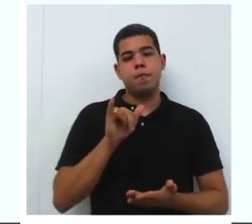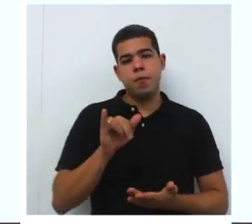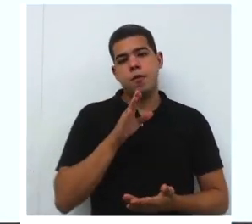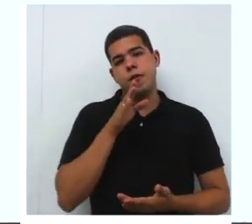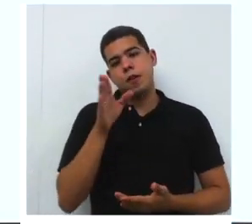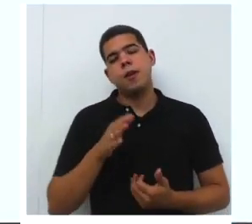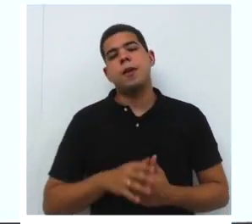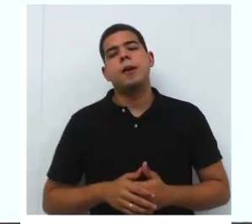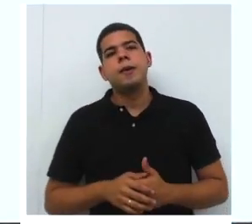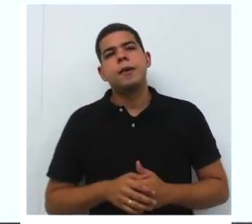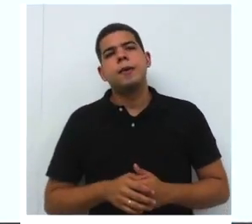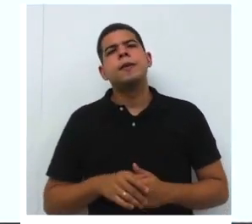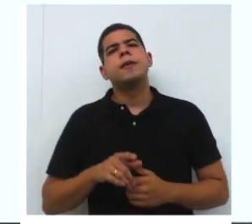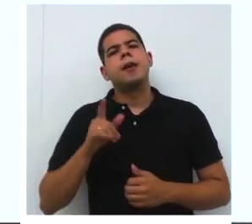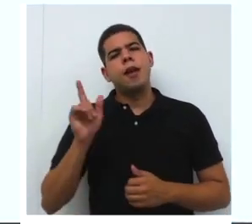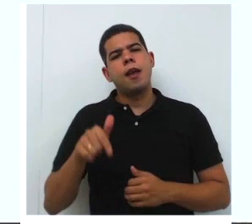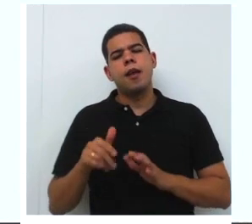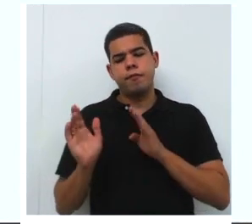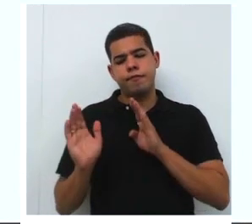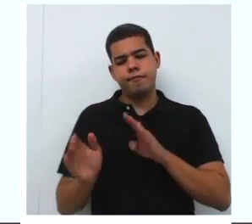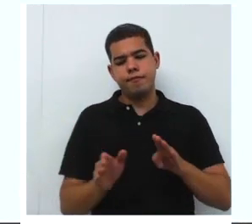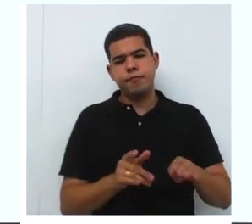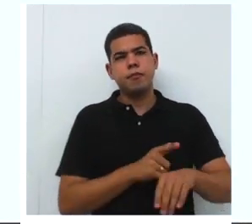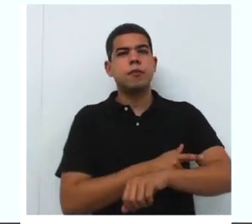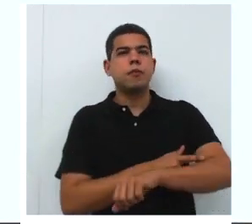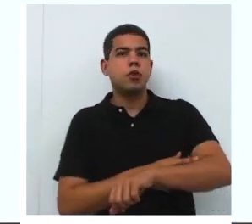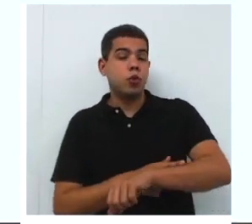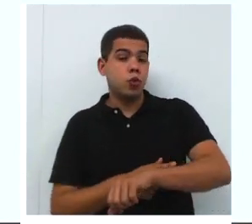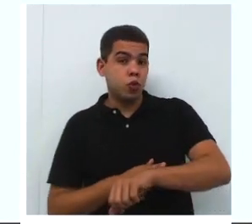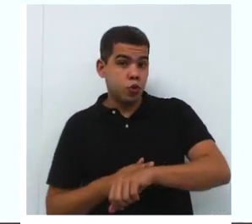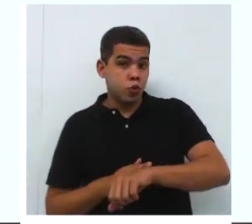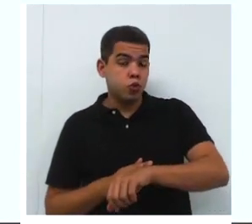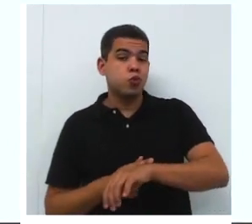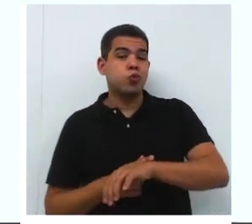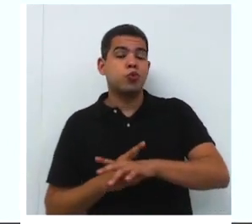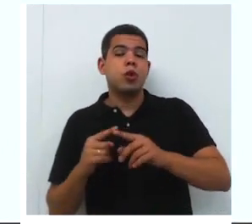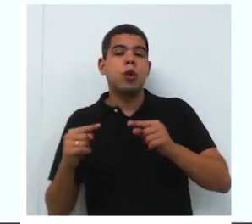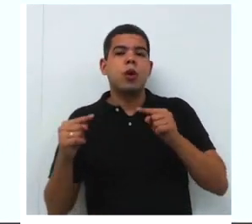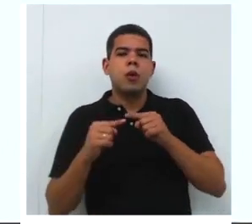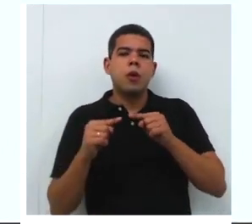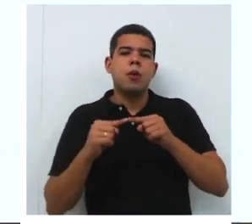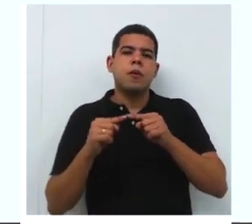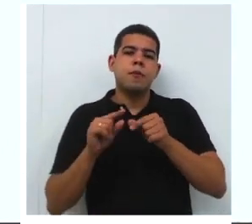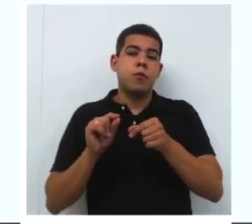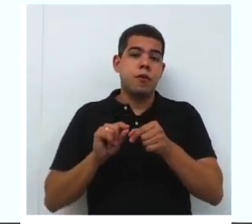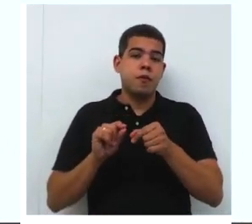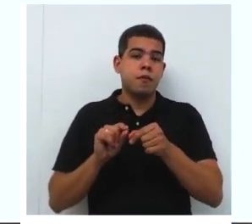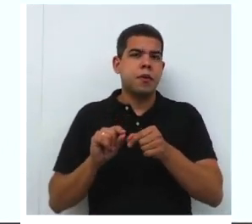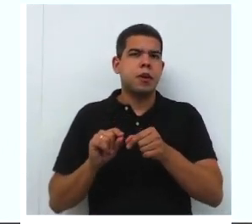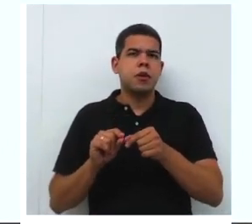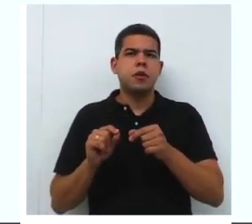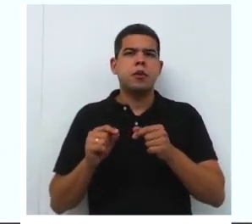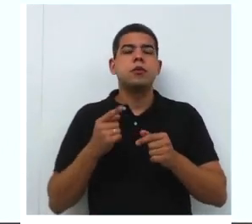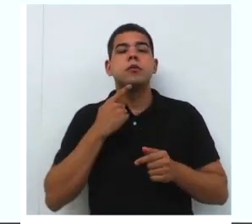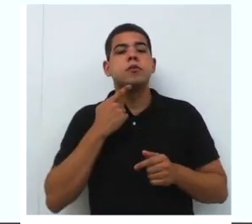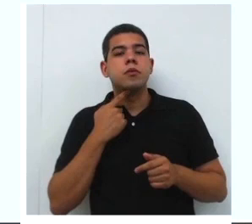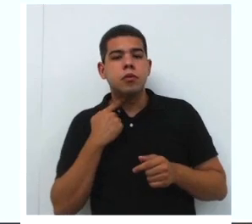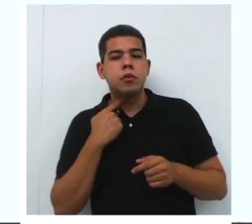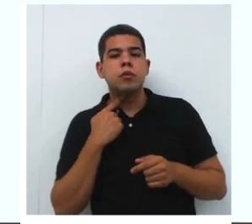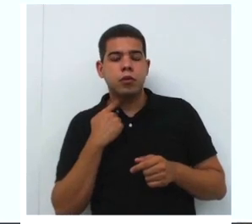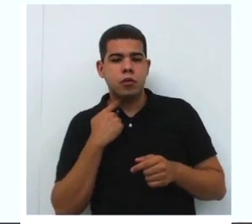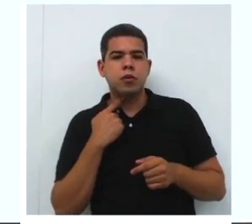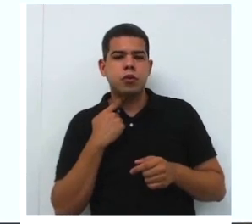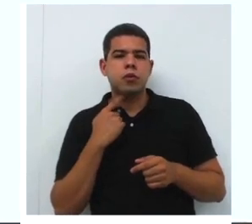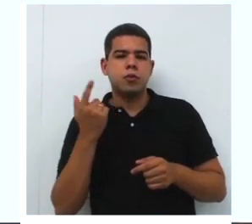o quê? Um procedimento, é uma conduta, é uma coisa que você tem que fazer para que aquele seu desejo